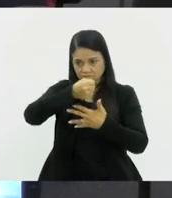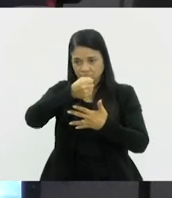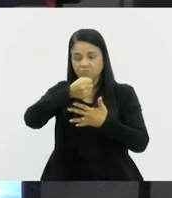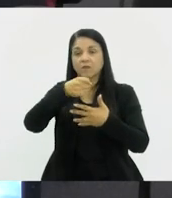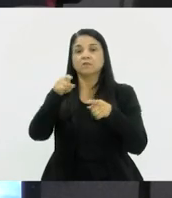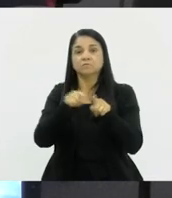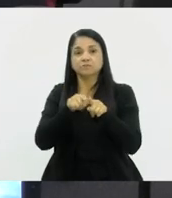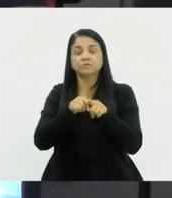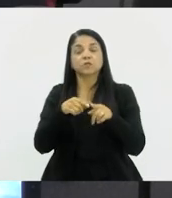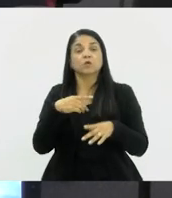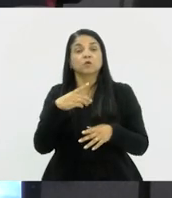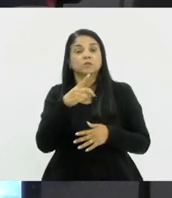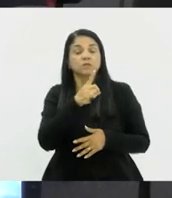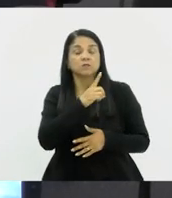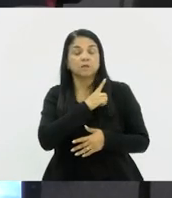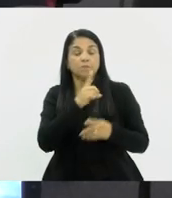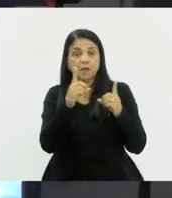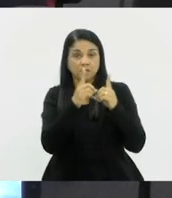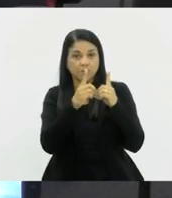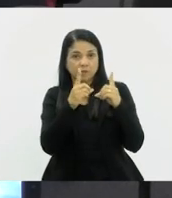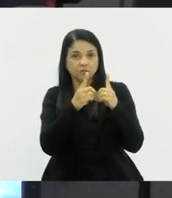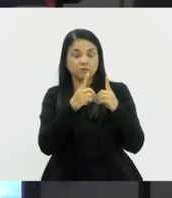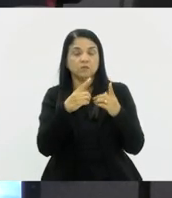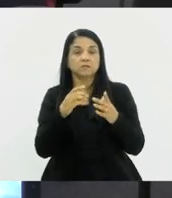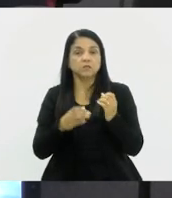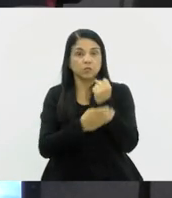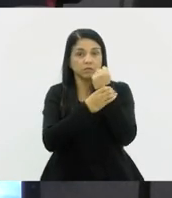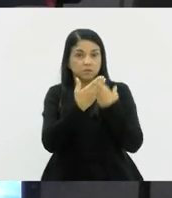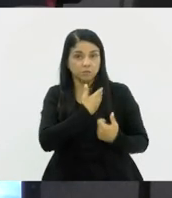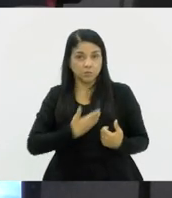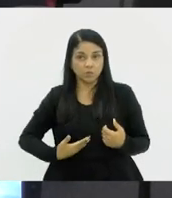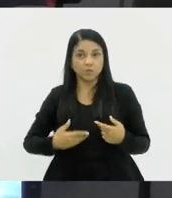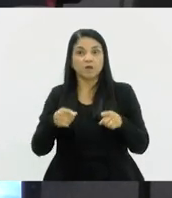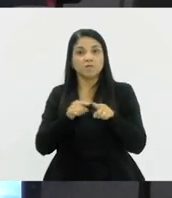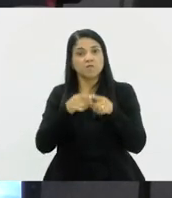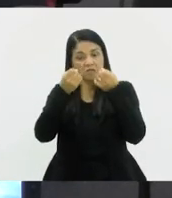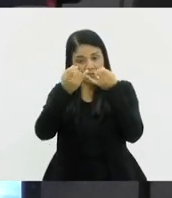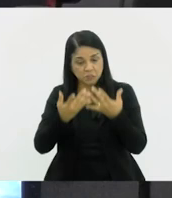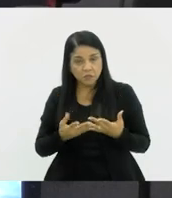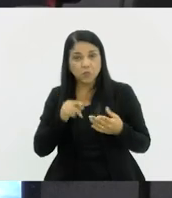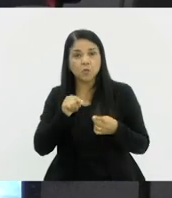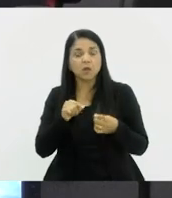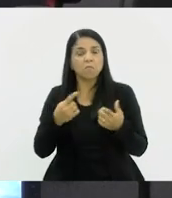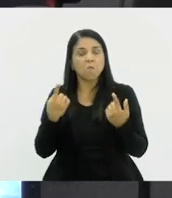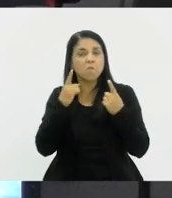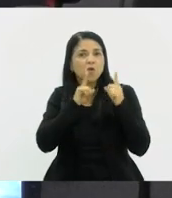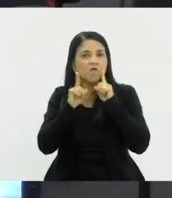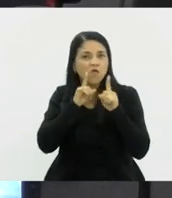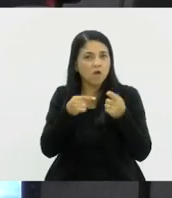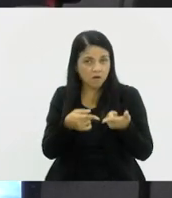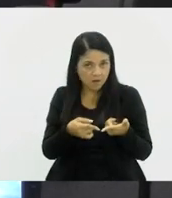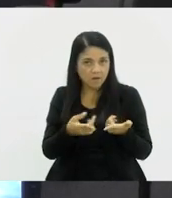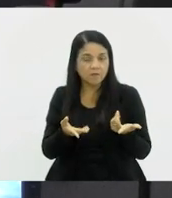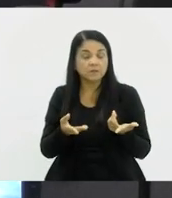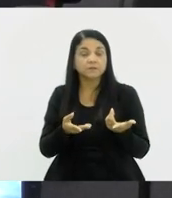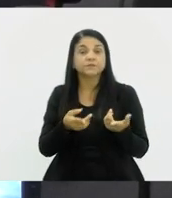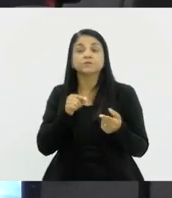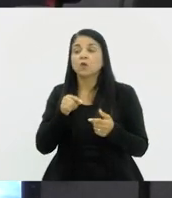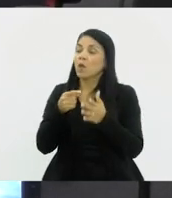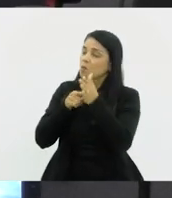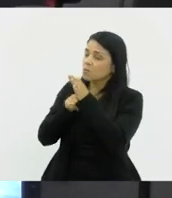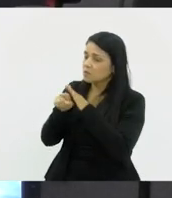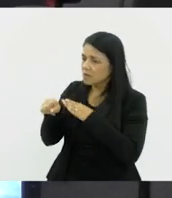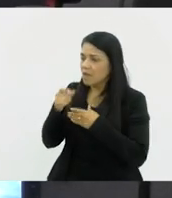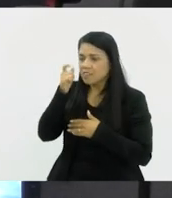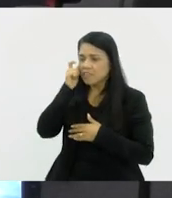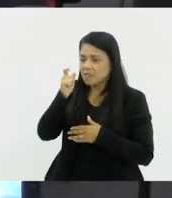de Segurança Pública porque o próprio Regimento diz que as Universidades né de segurança poderia provocar mas eu quero perguntar se é de